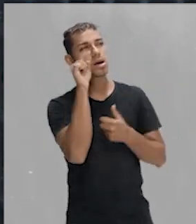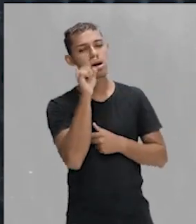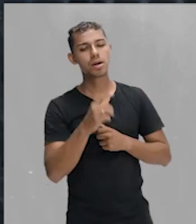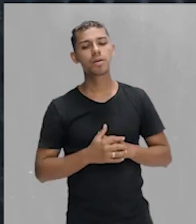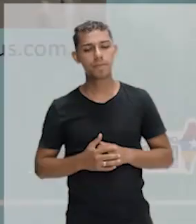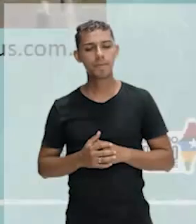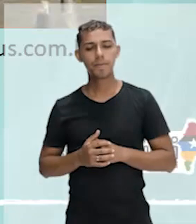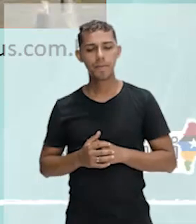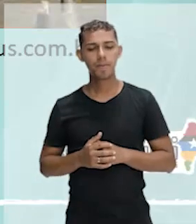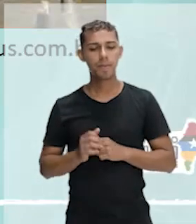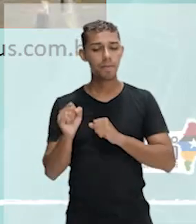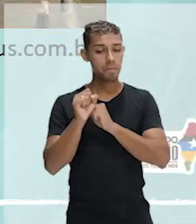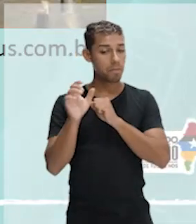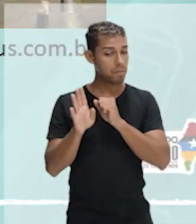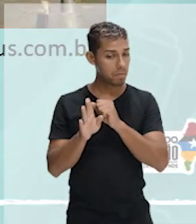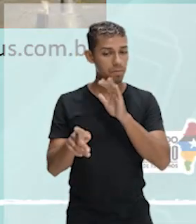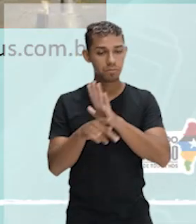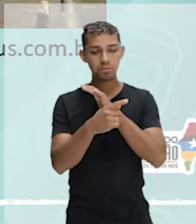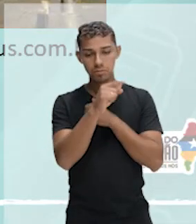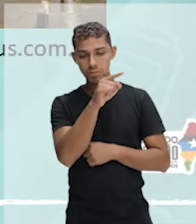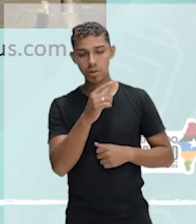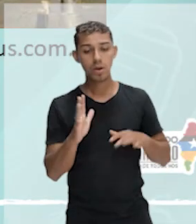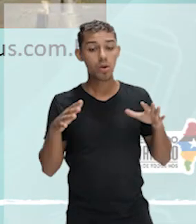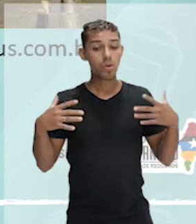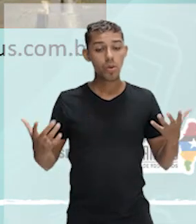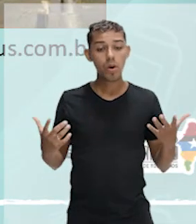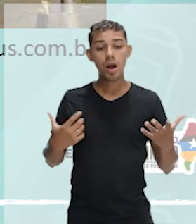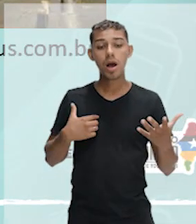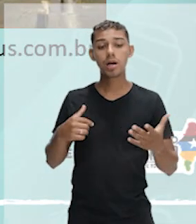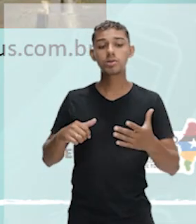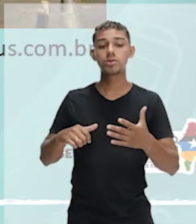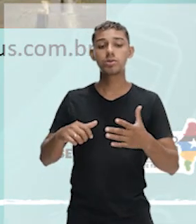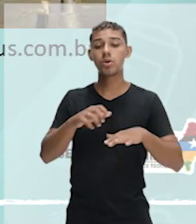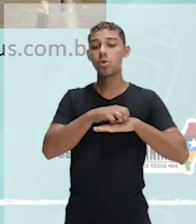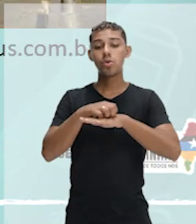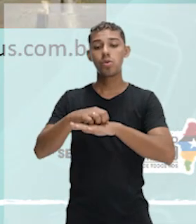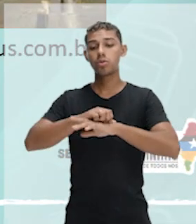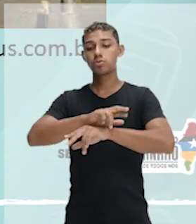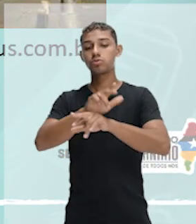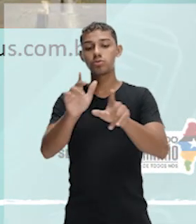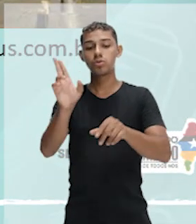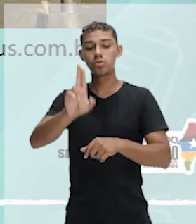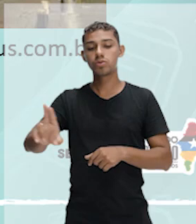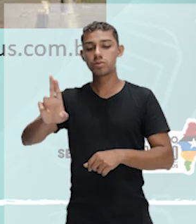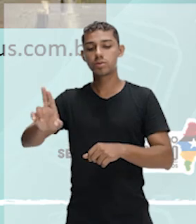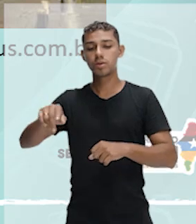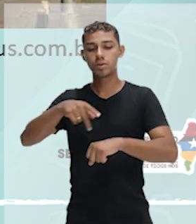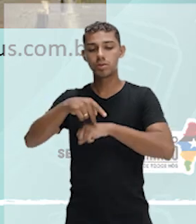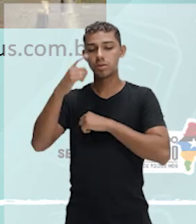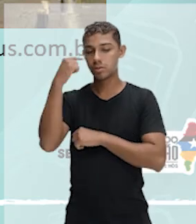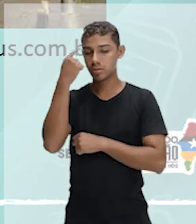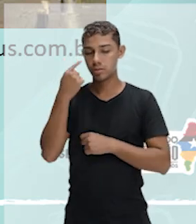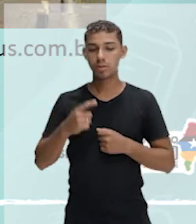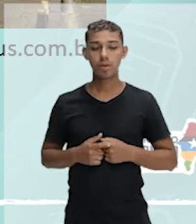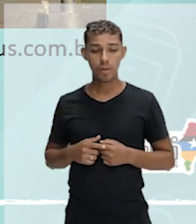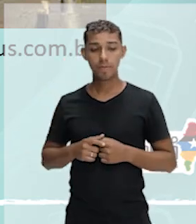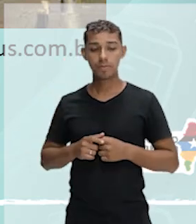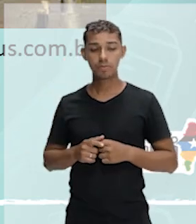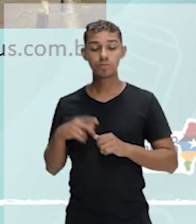pesado. Quais são os transportes públicos mais usados na Espanha? Então, o metrô, né, que é o metro, o